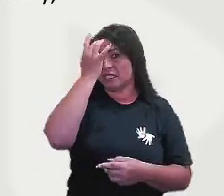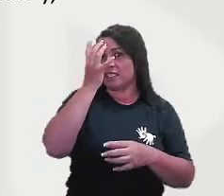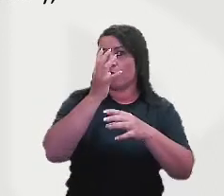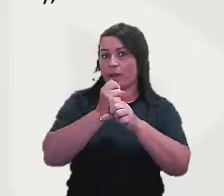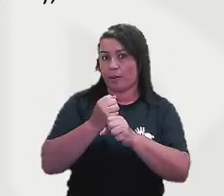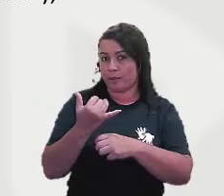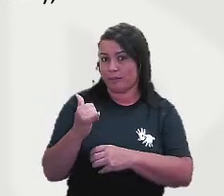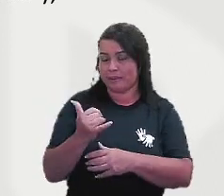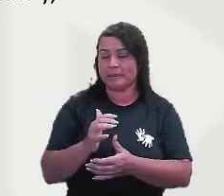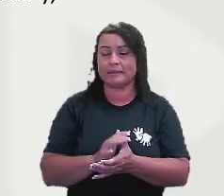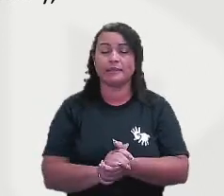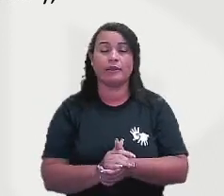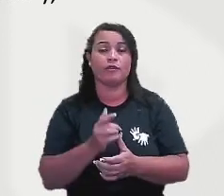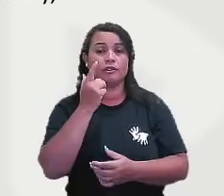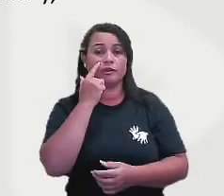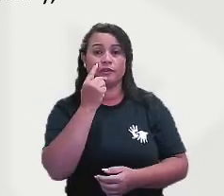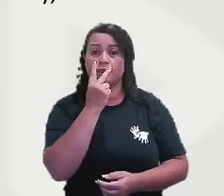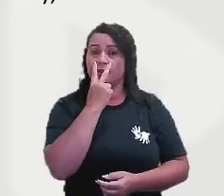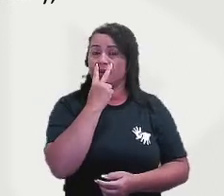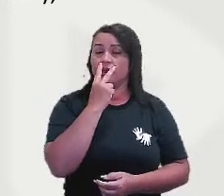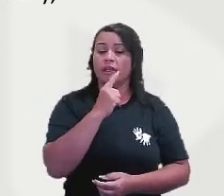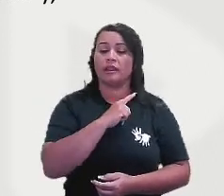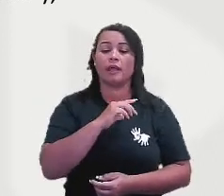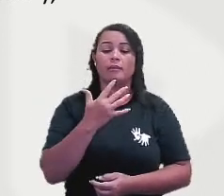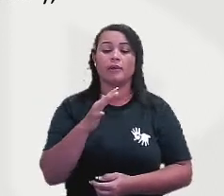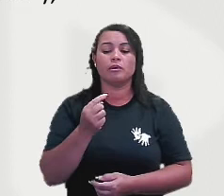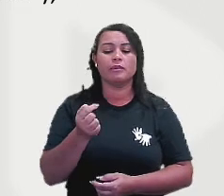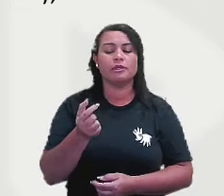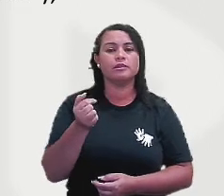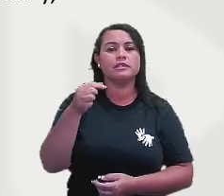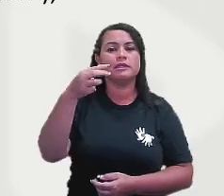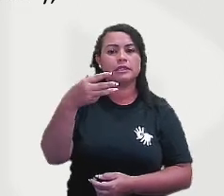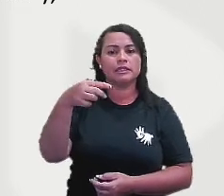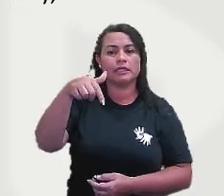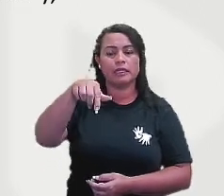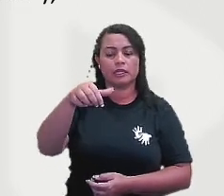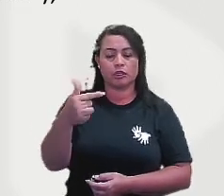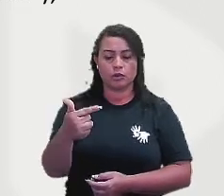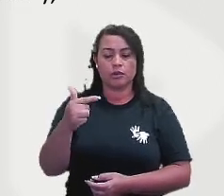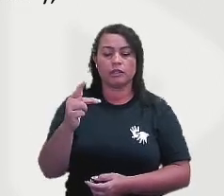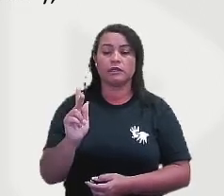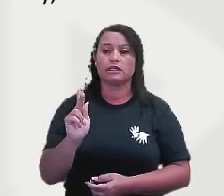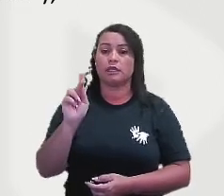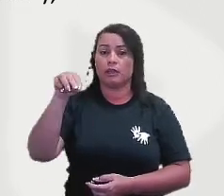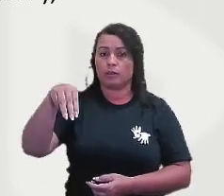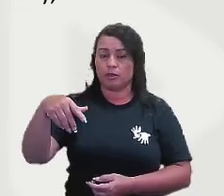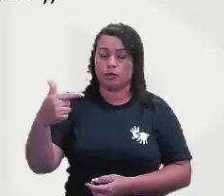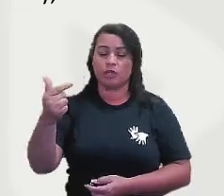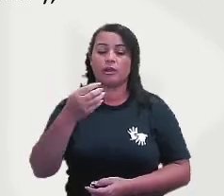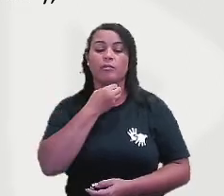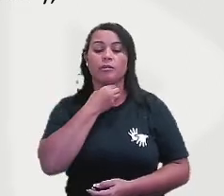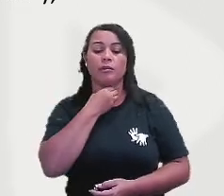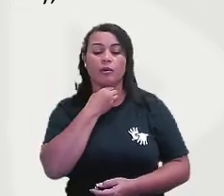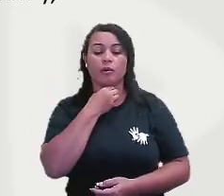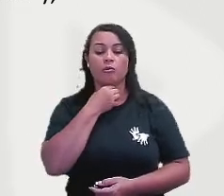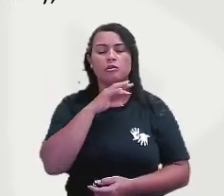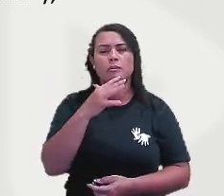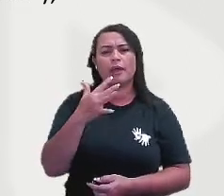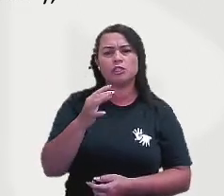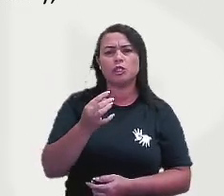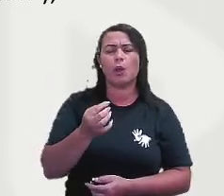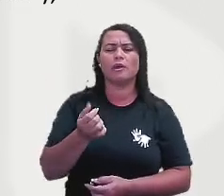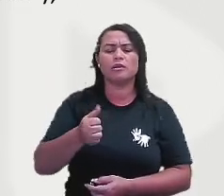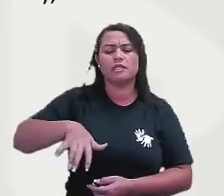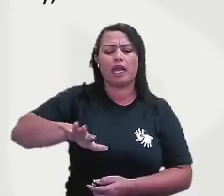cálculo. Beleza? Então, Vitória de Santo Antão, área de aproximadamente 372 quilômetros quadrados. Pombos, área de